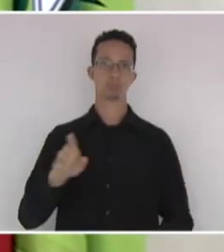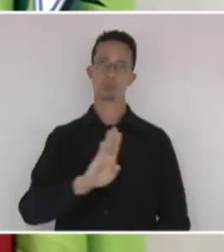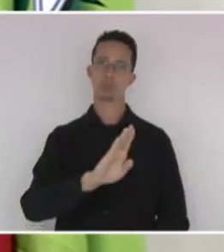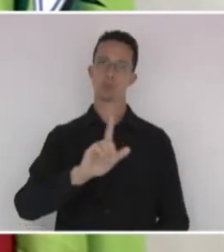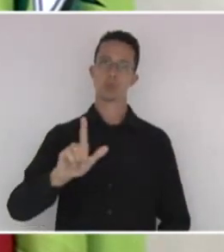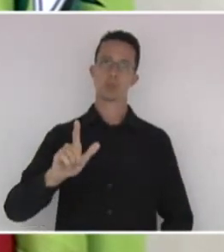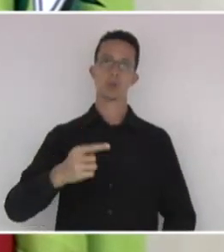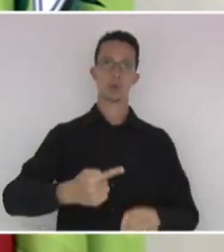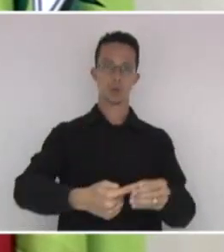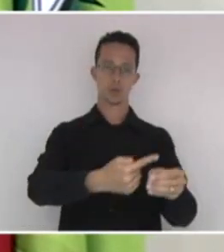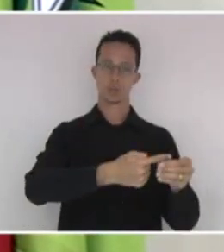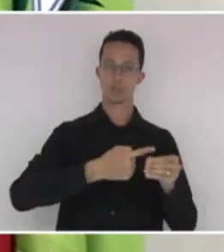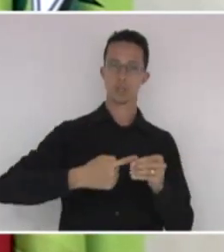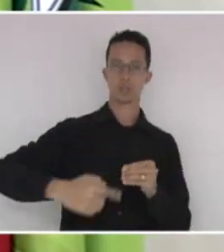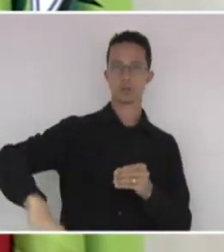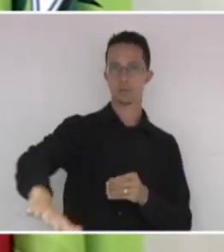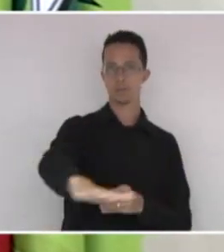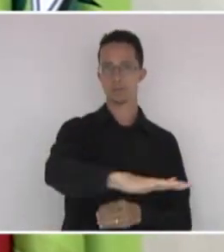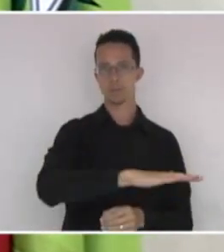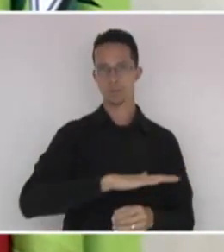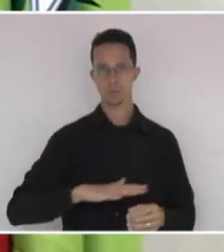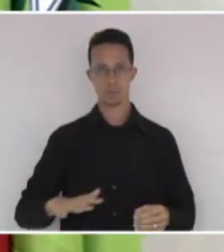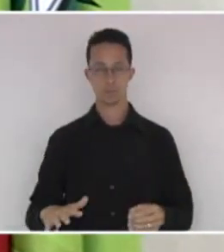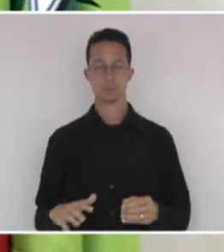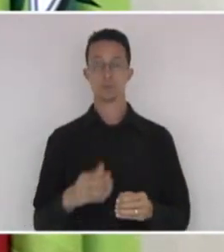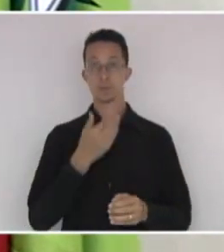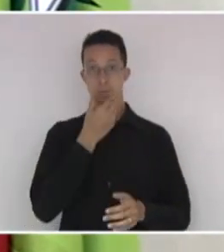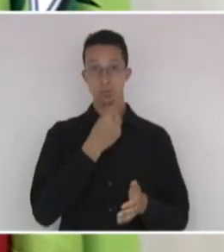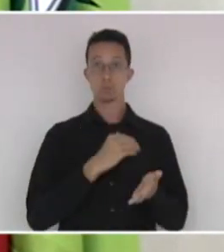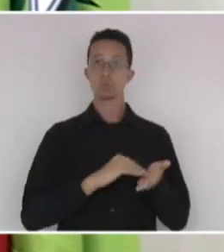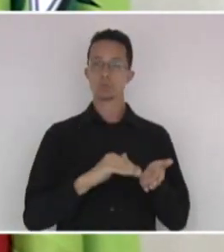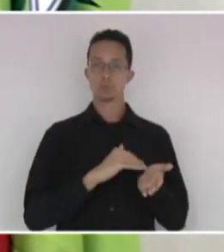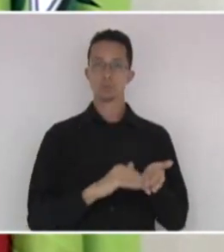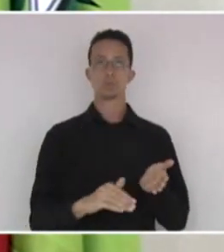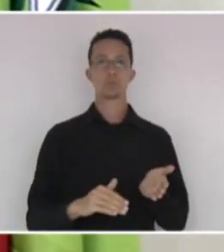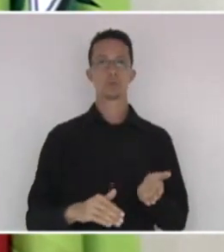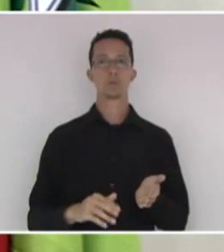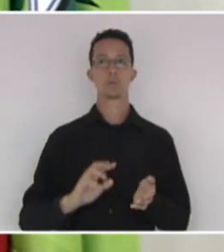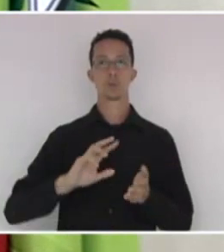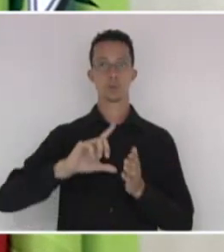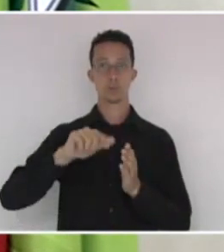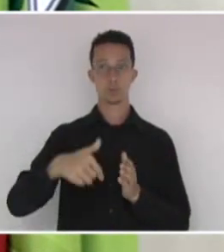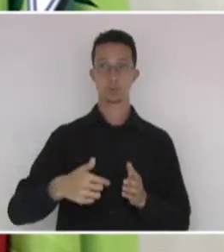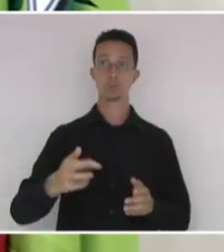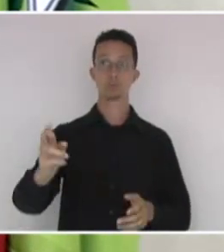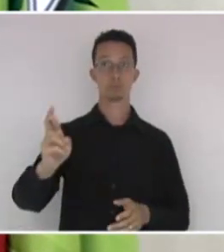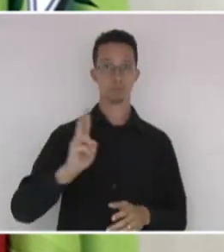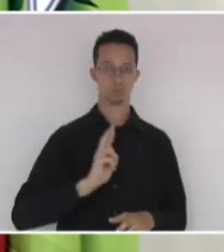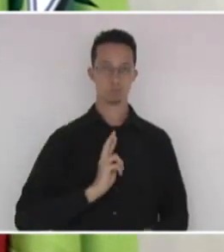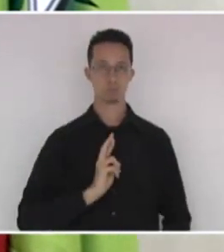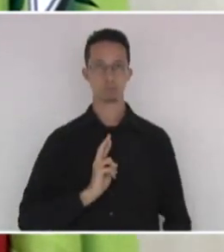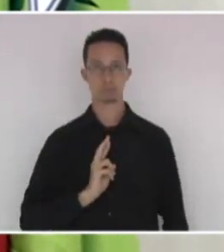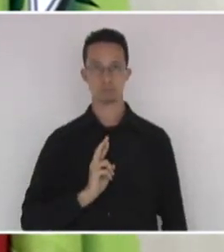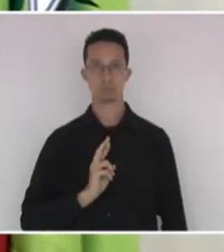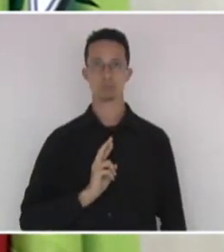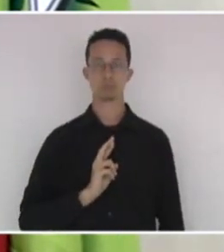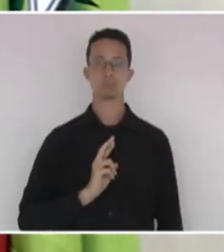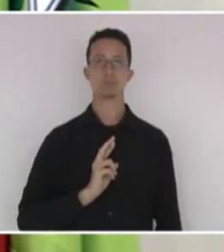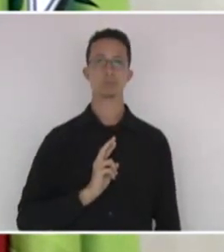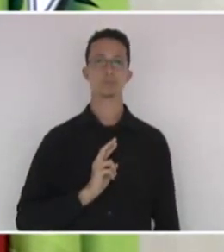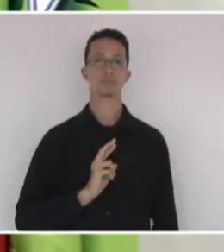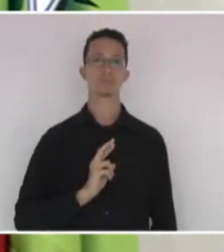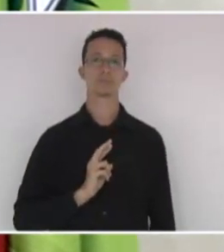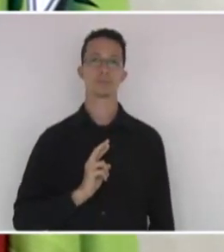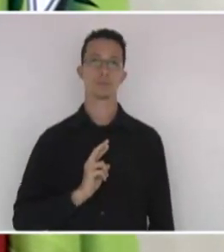região. O secretário Gruber ficou de olhar com carinho e já determinou o encaminhamento da feitura